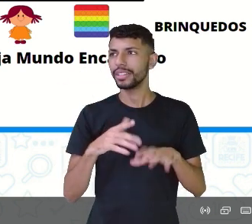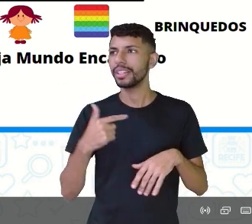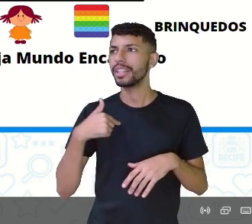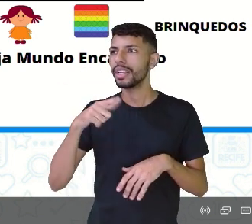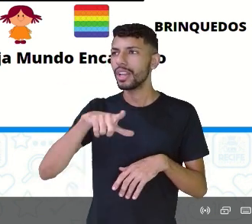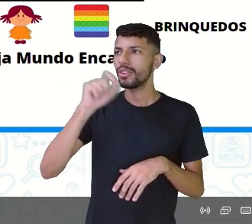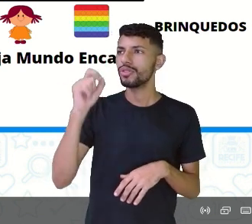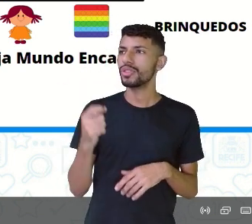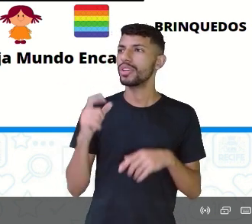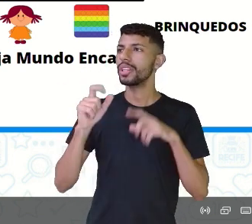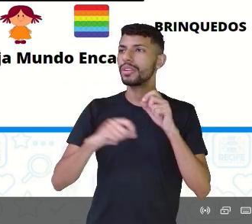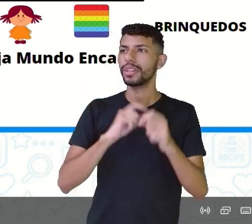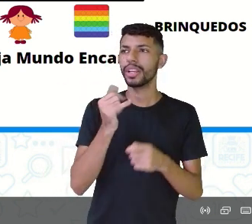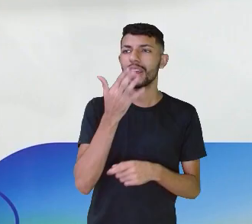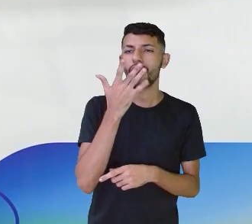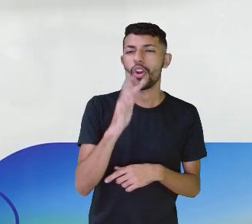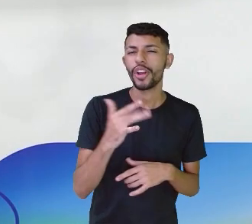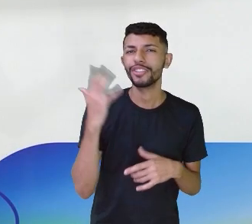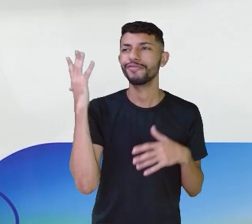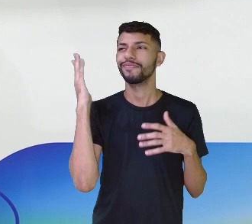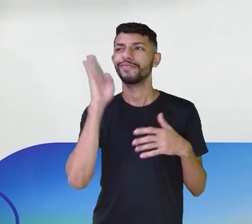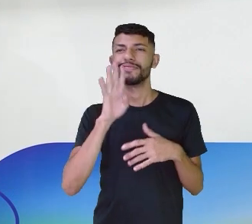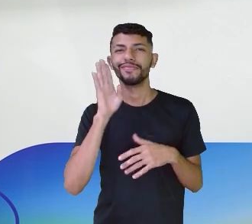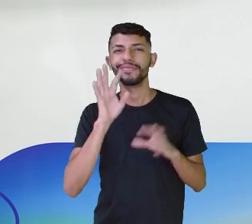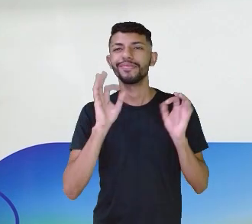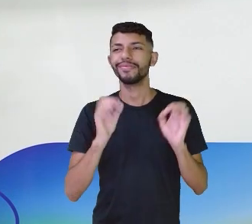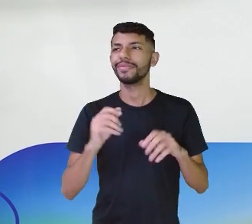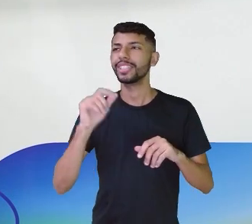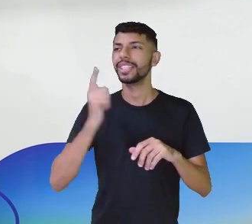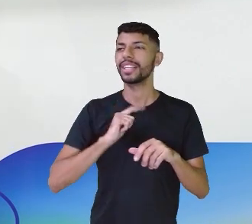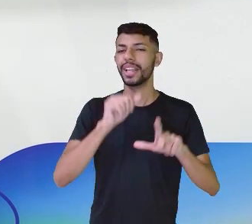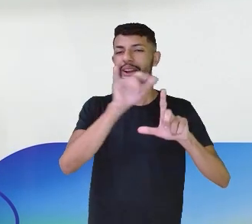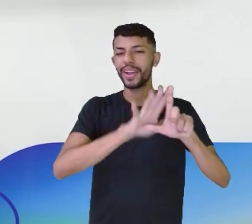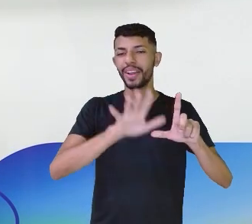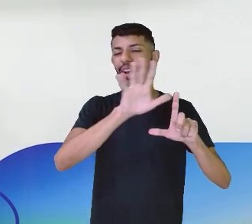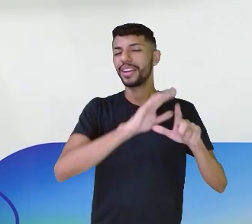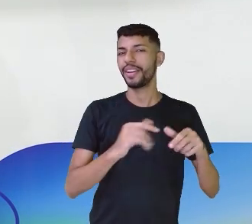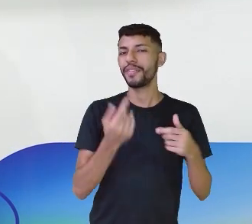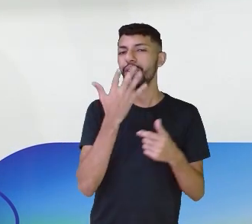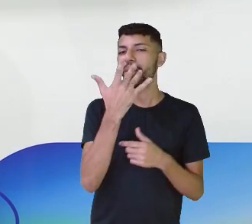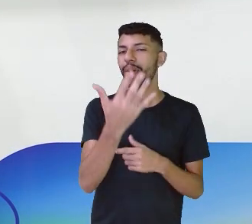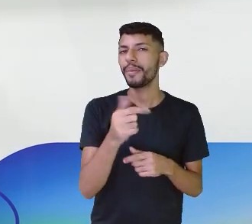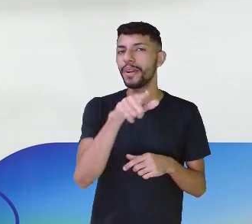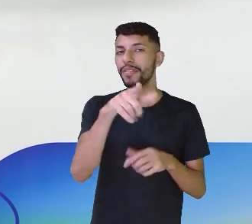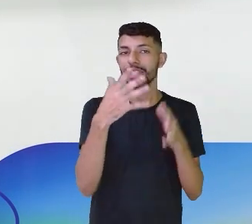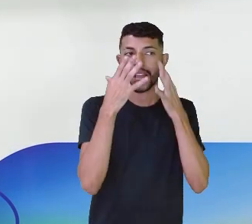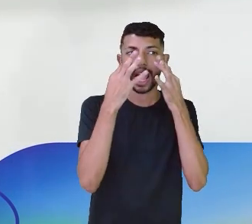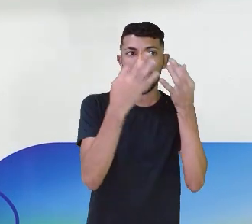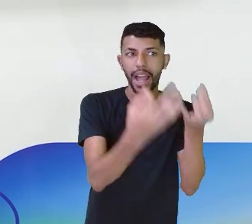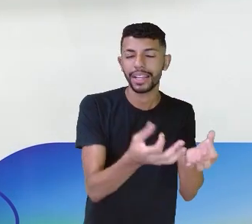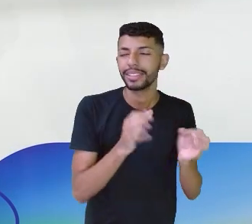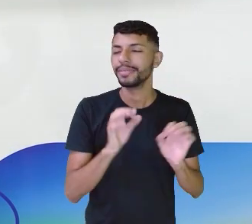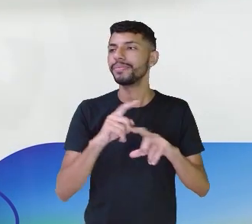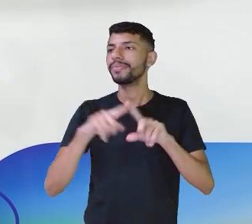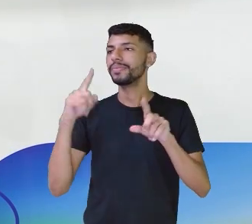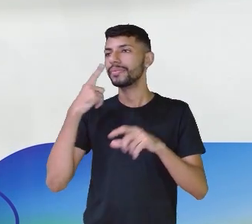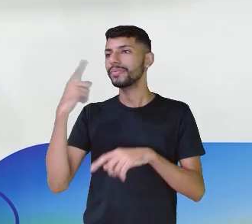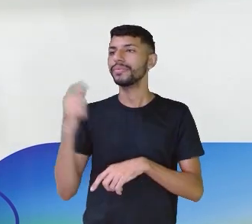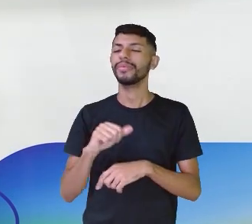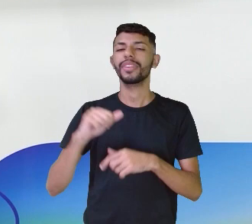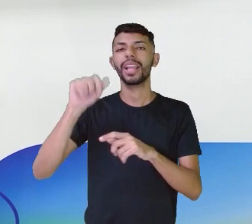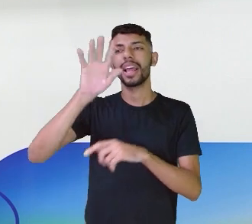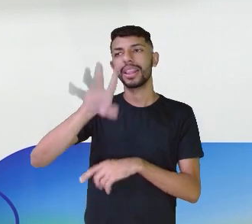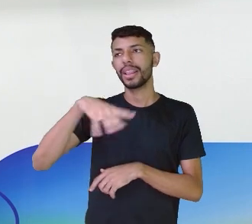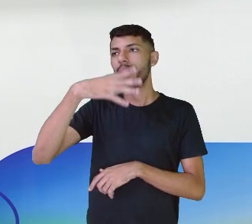escolhi cores bem legais, né? Eu deixei o meu gráfico bem colorido para chamar a sua atenção. Mas a tabela,